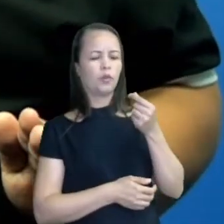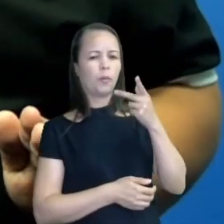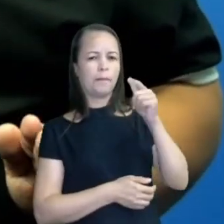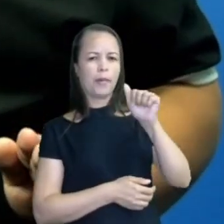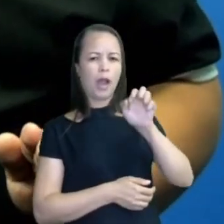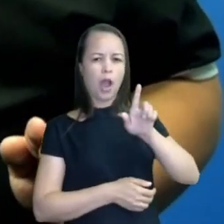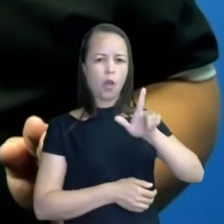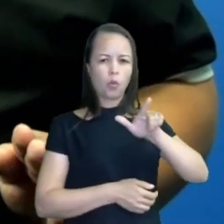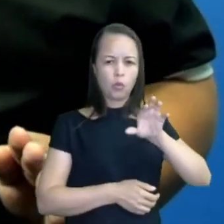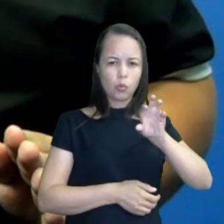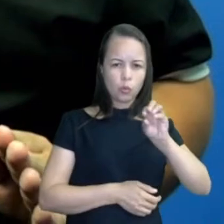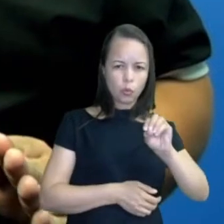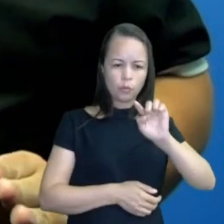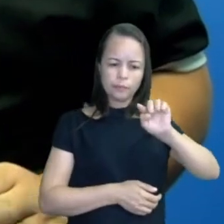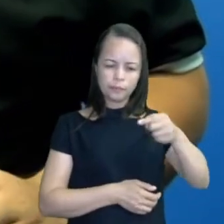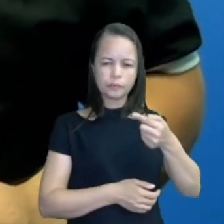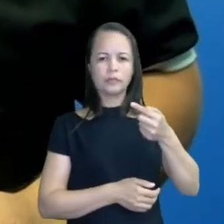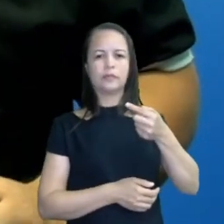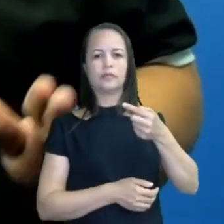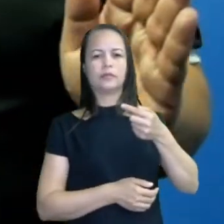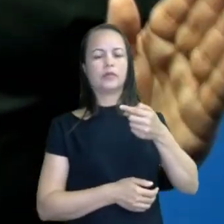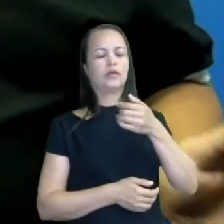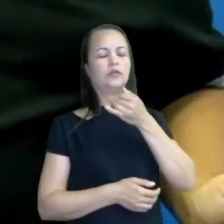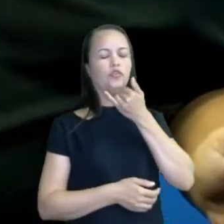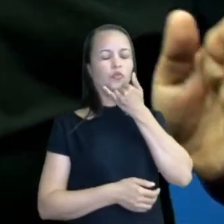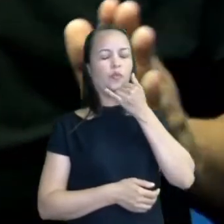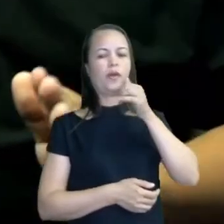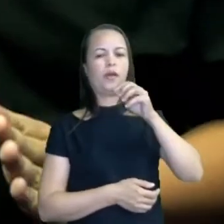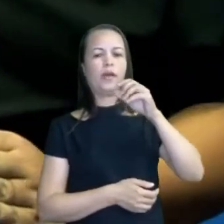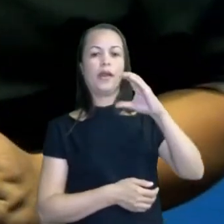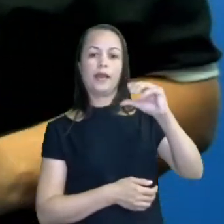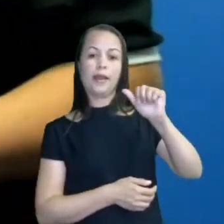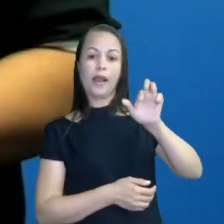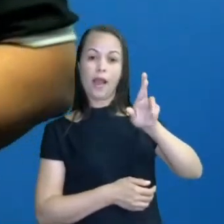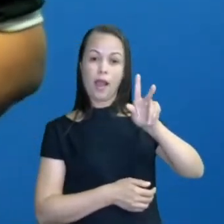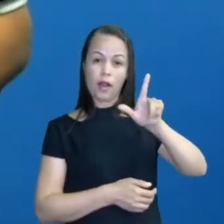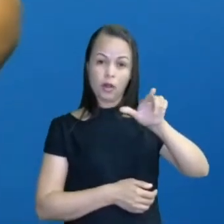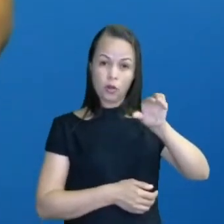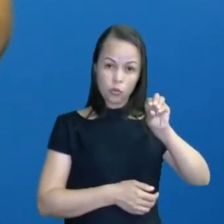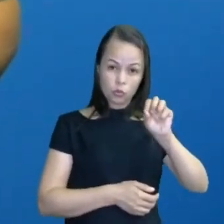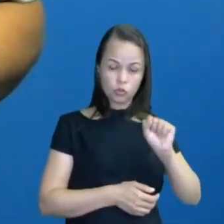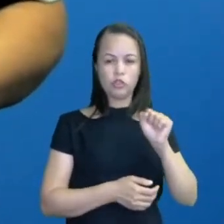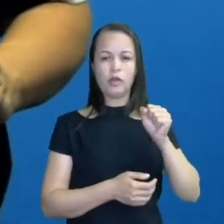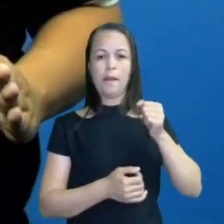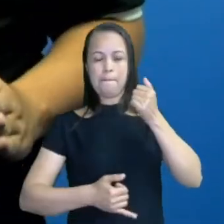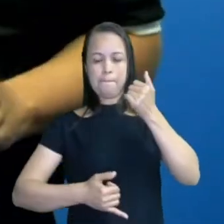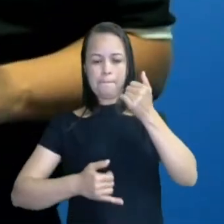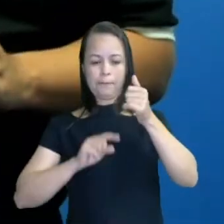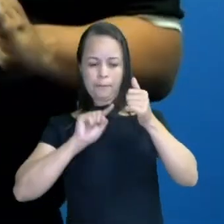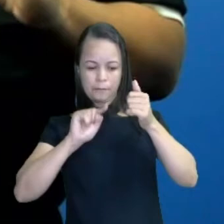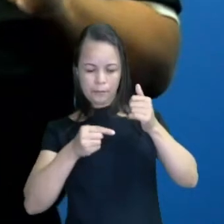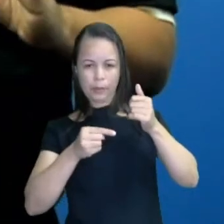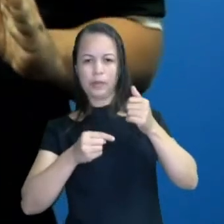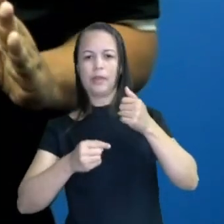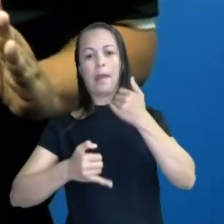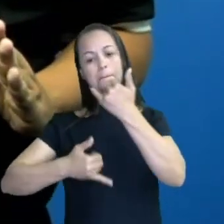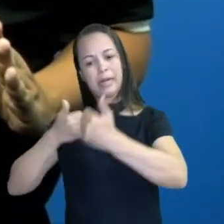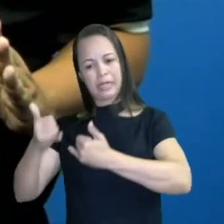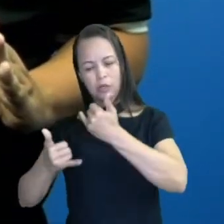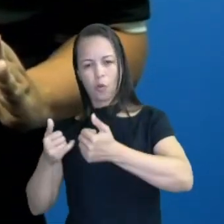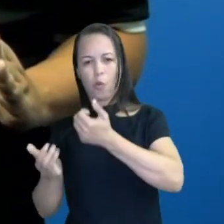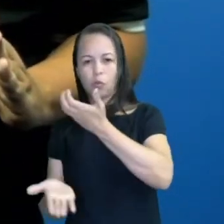eu continuei. Carlos brincou de peteca. Eu separei as 2 orações. Deixei